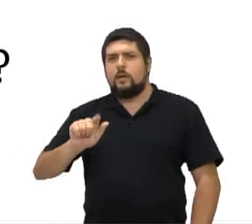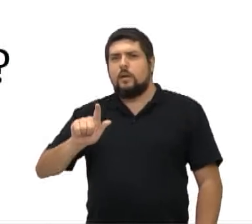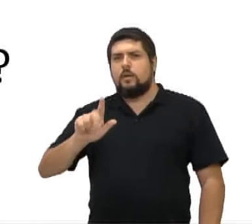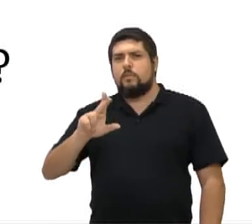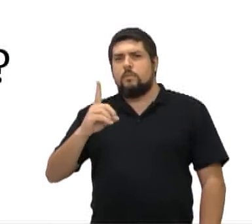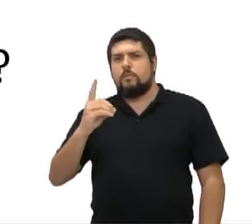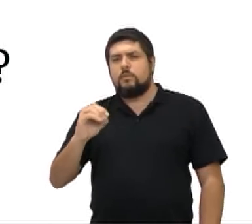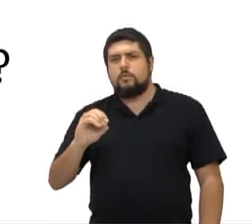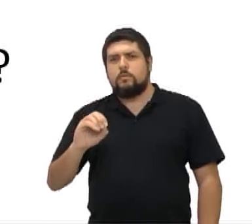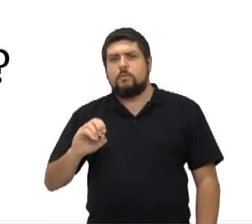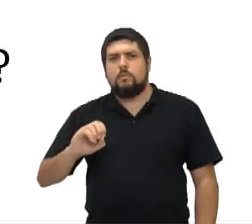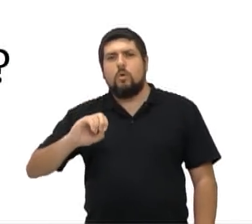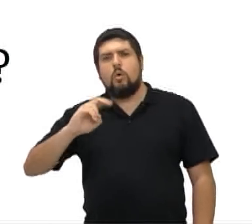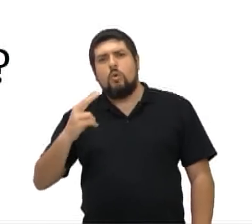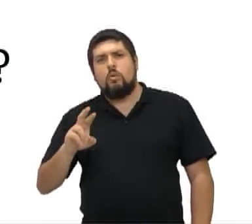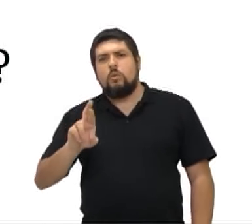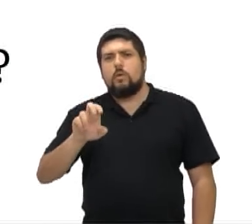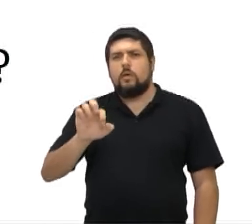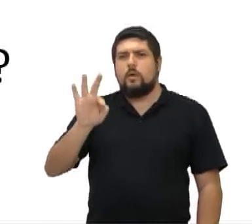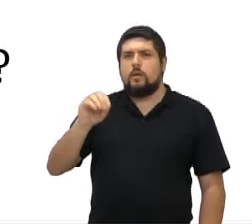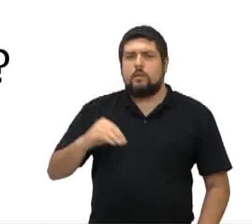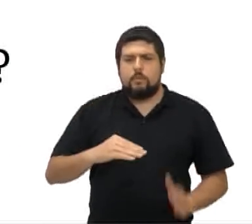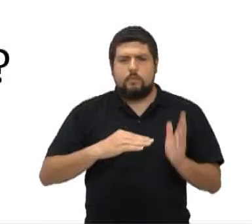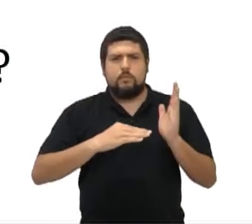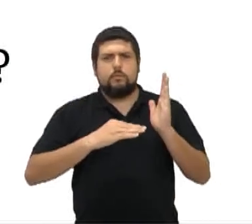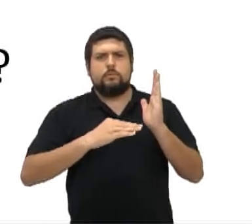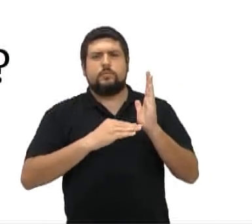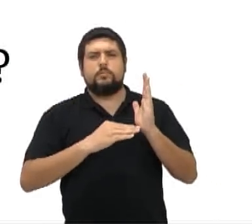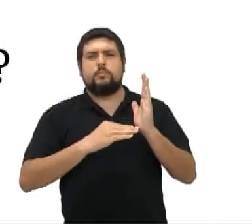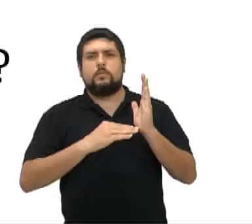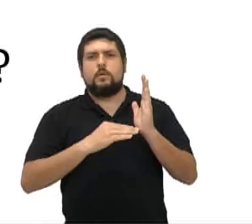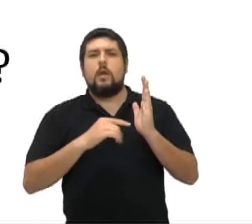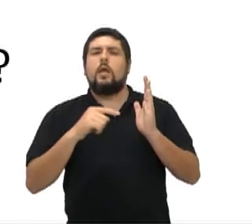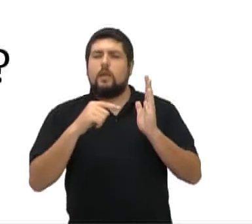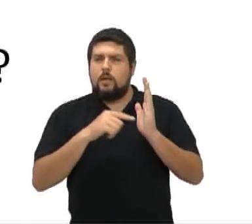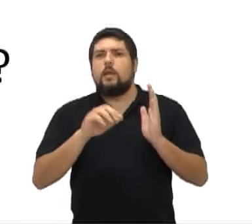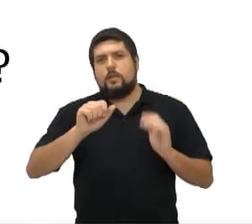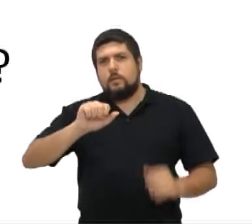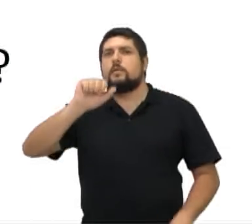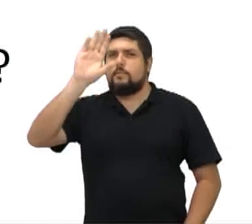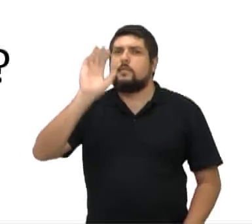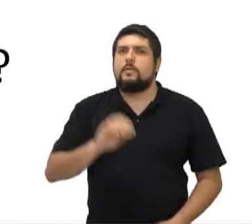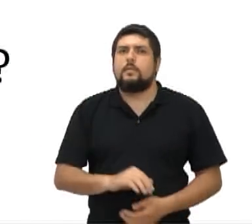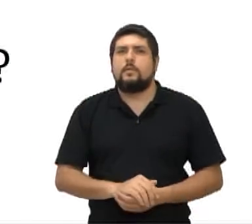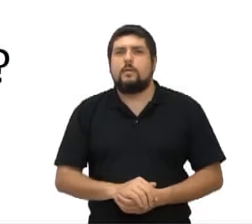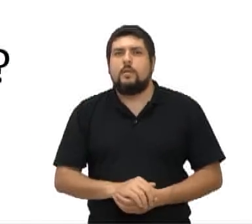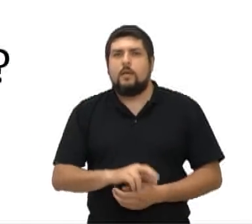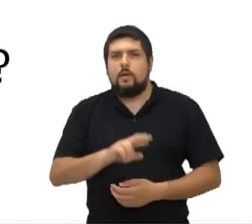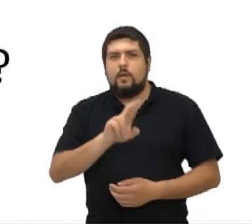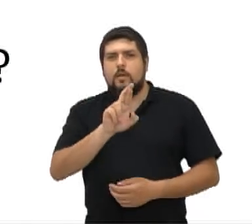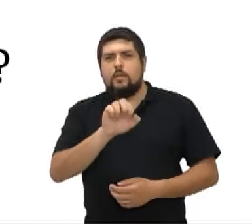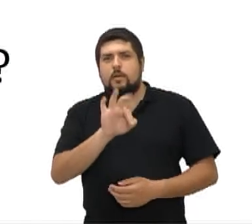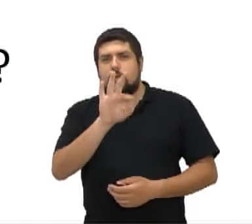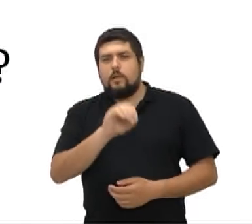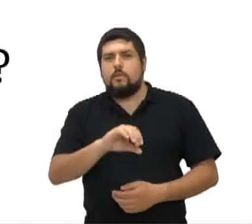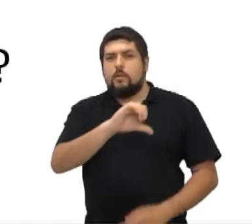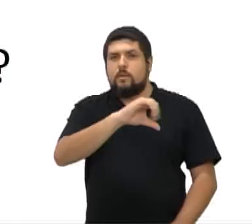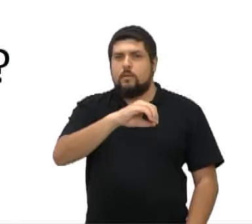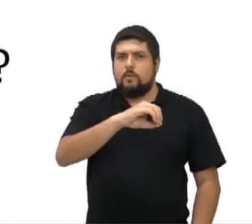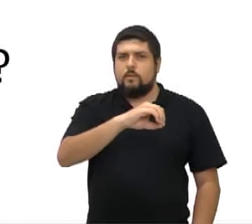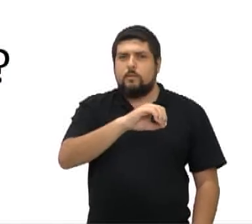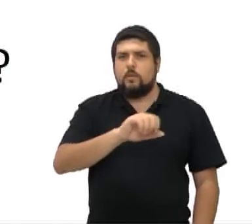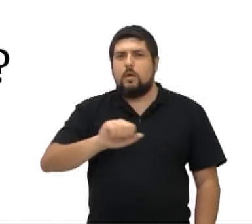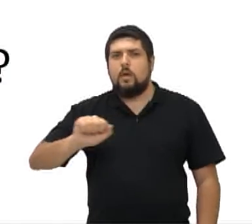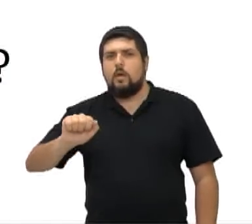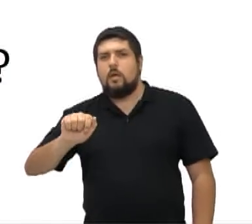90 graus, ou um ângulo reto? Um ângulo reto, né? Um ângulo reto, ele vale 90 graus. O ângulo agudo,